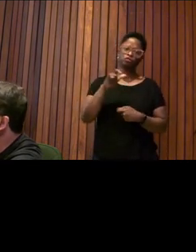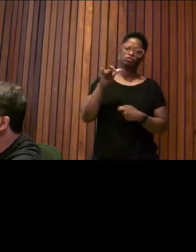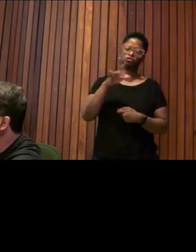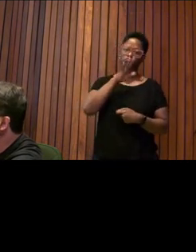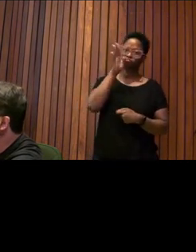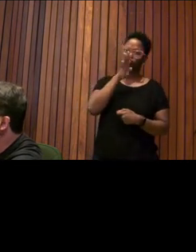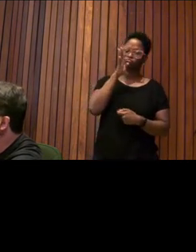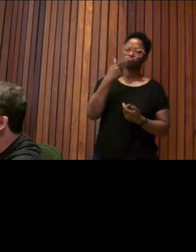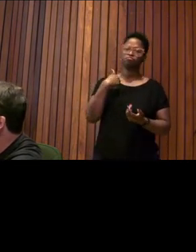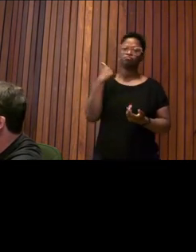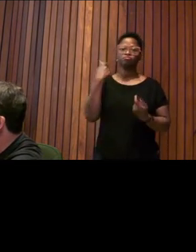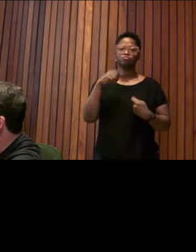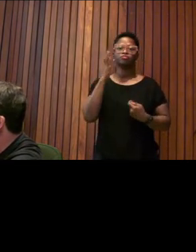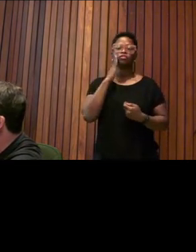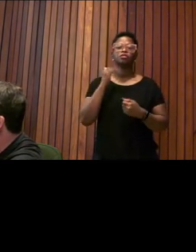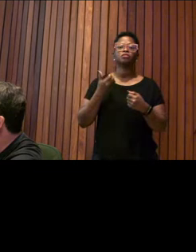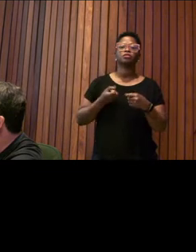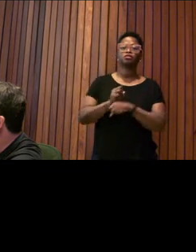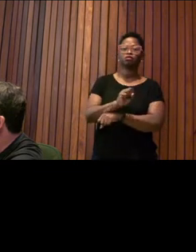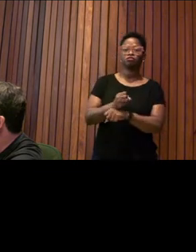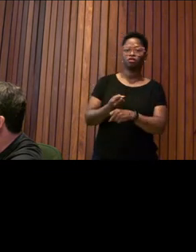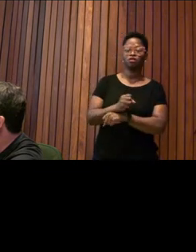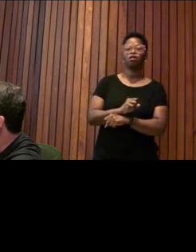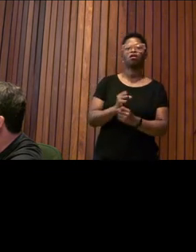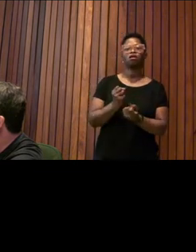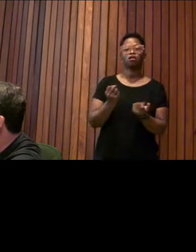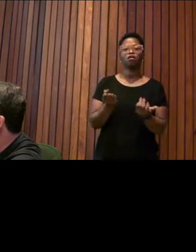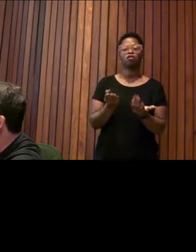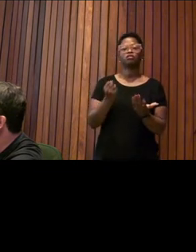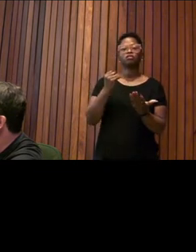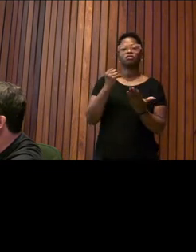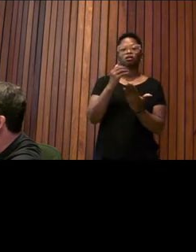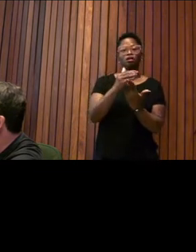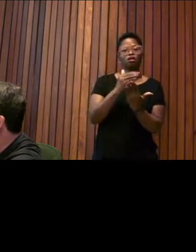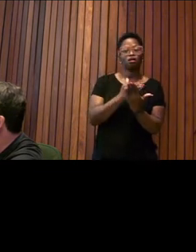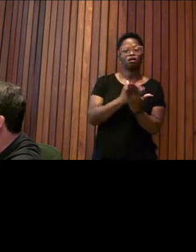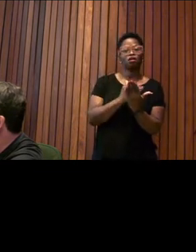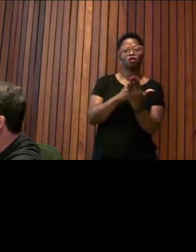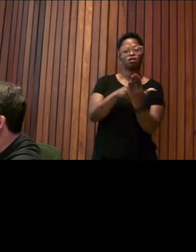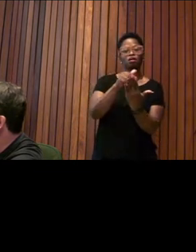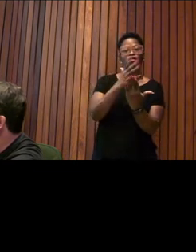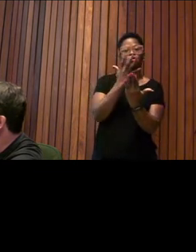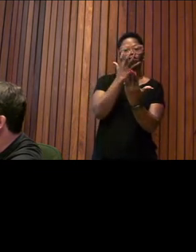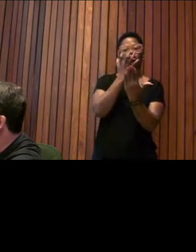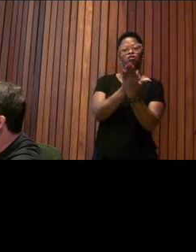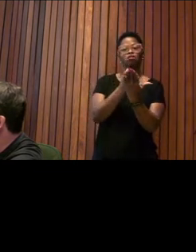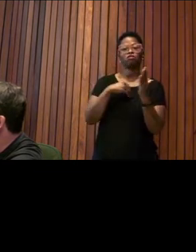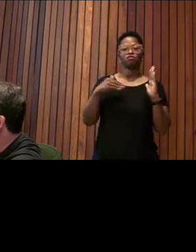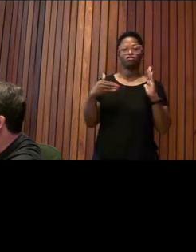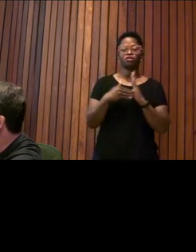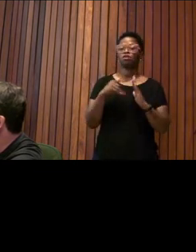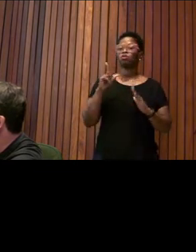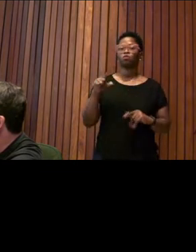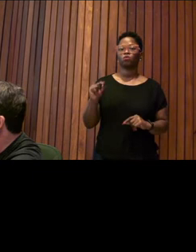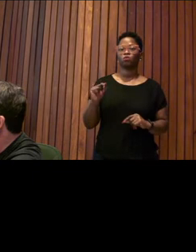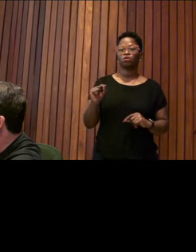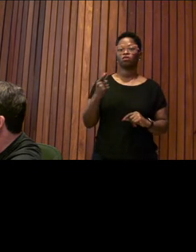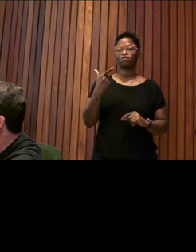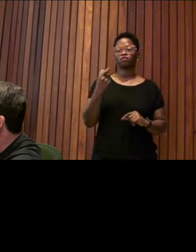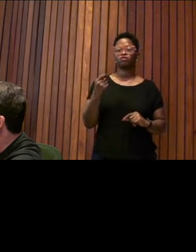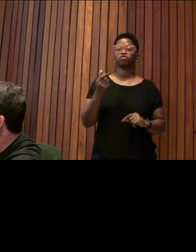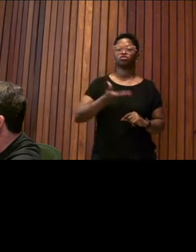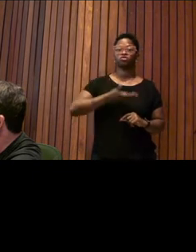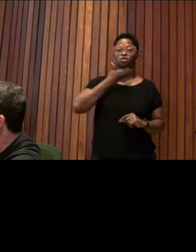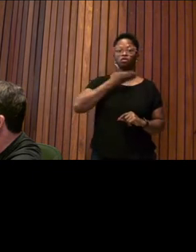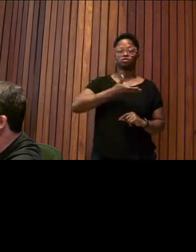que saber se virar, né? Quando a cal tá secando na sua frente. No finalzinho era o quê? 20 de